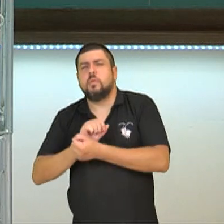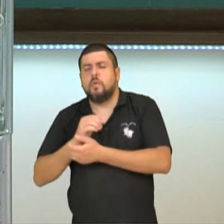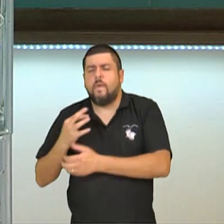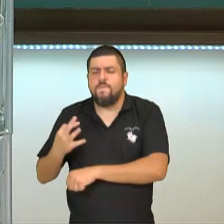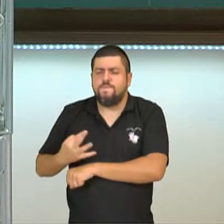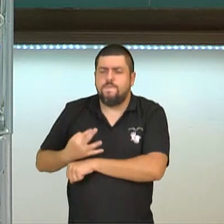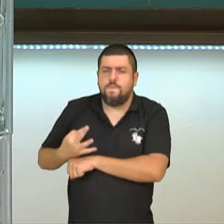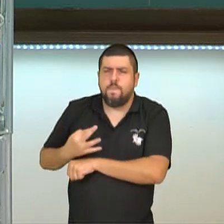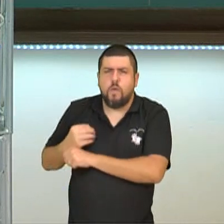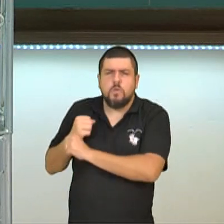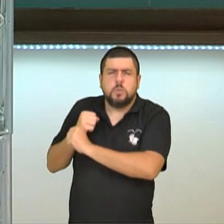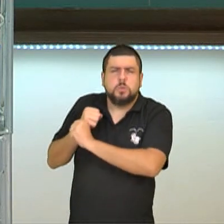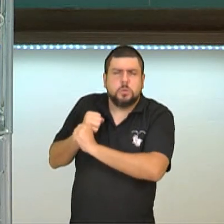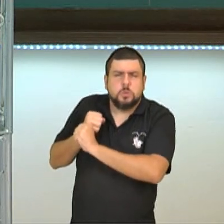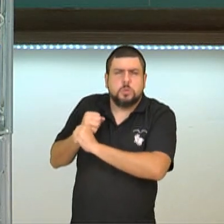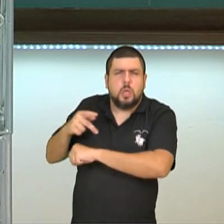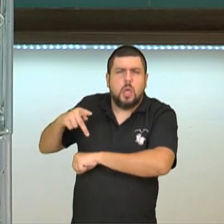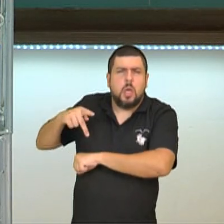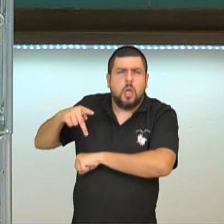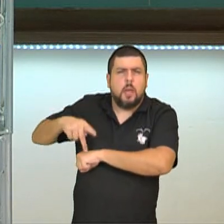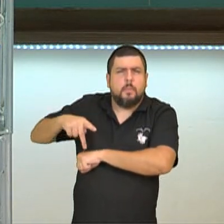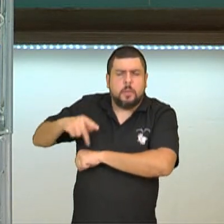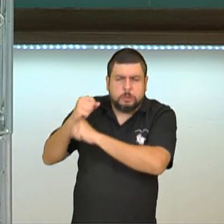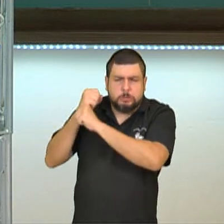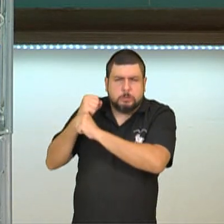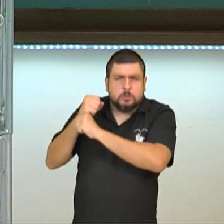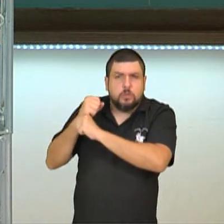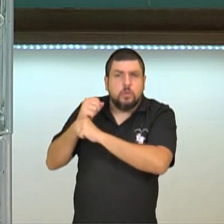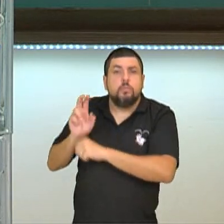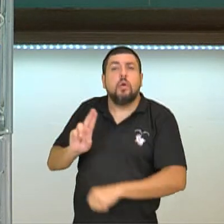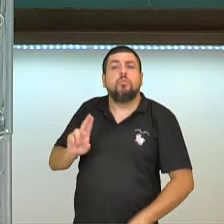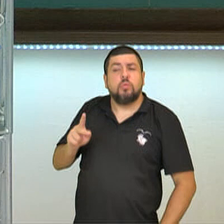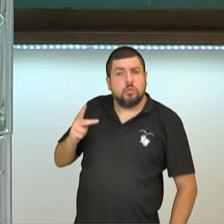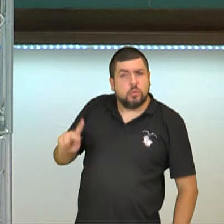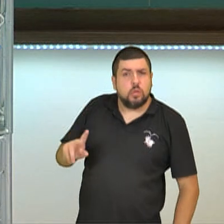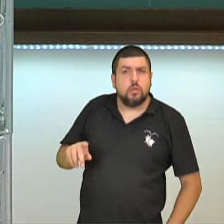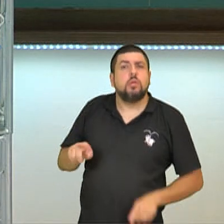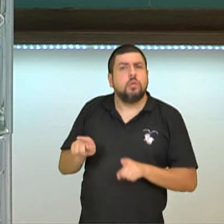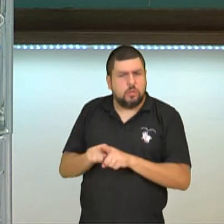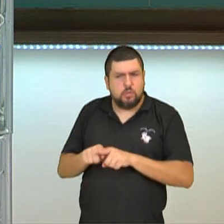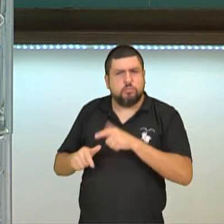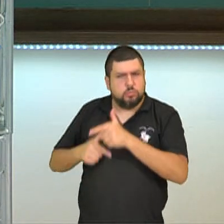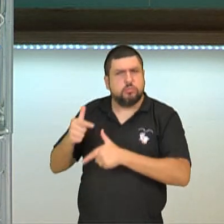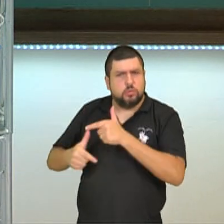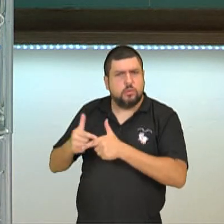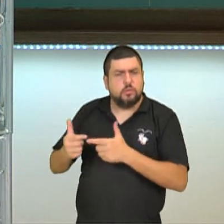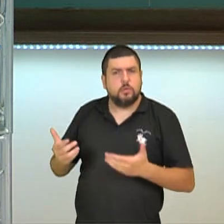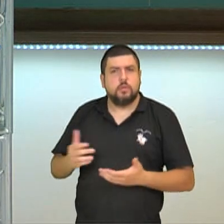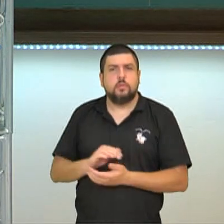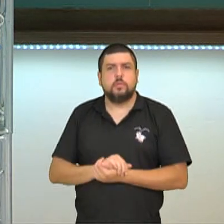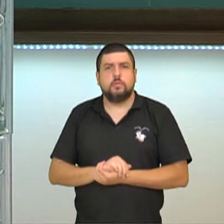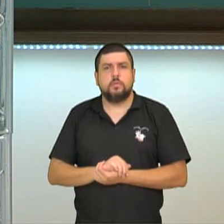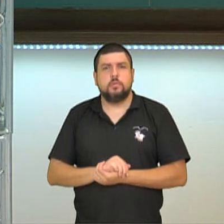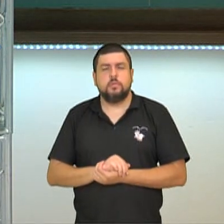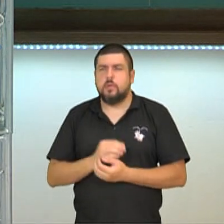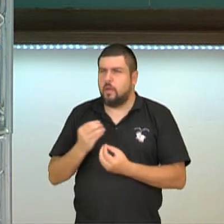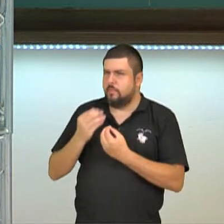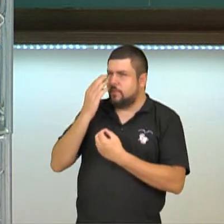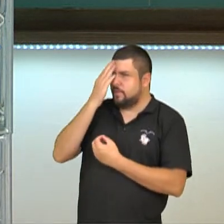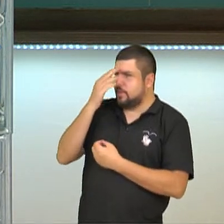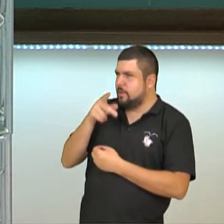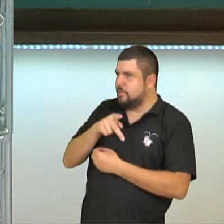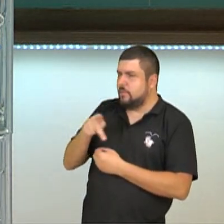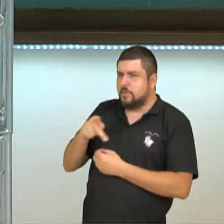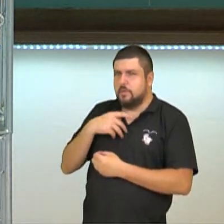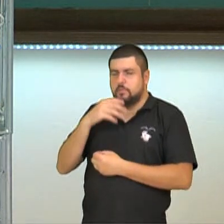Ah, interessante isso, né, professor? Verdade, não tinha pensado nisso. Você está pensando assim, né? Eu sei. Como que você sabe, professor? Ah, poder da